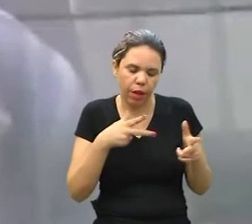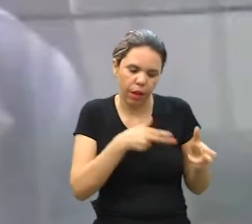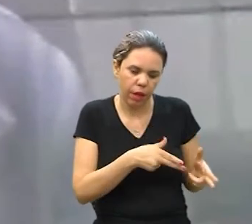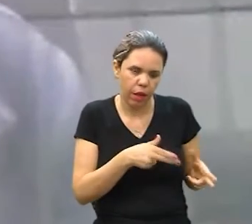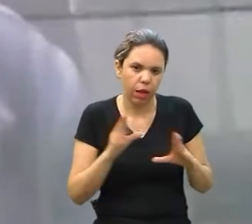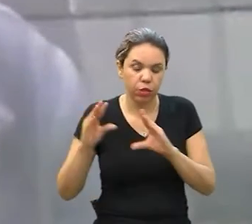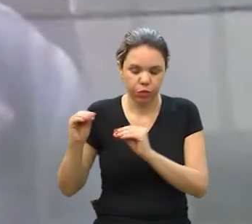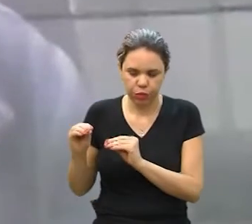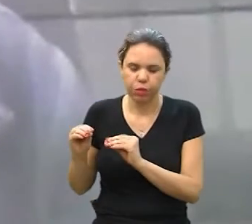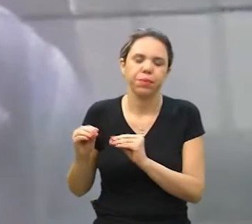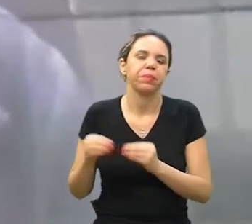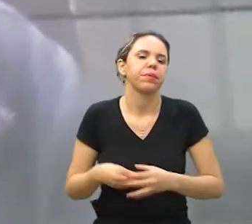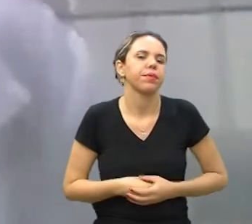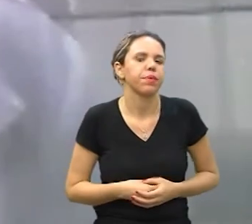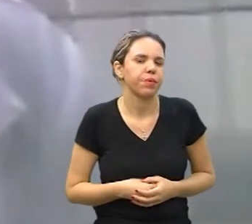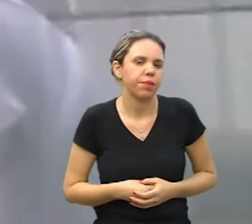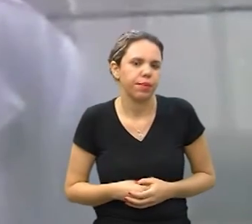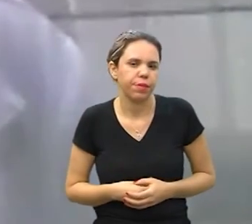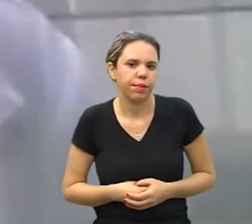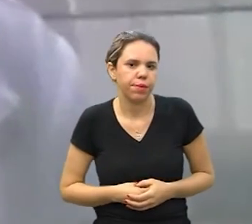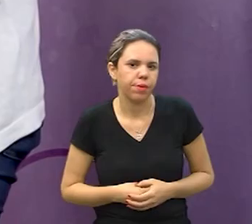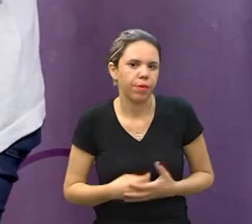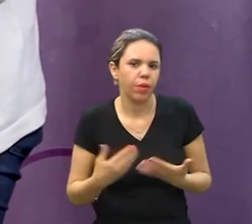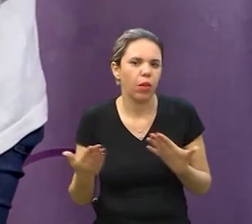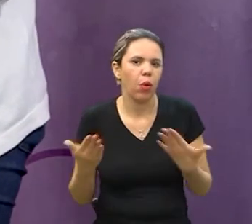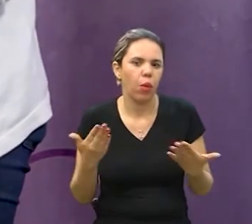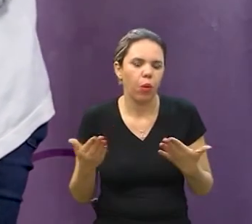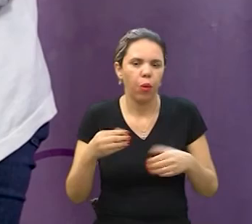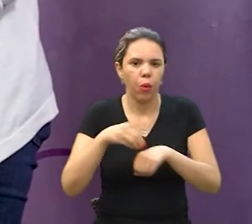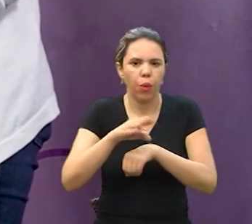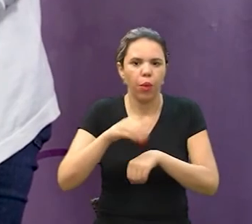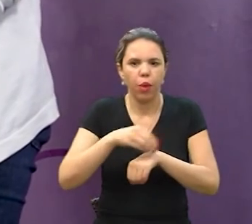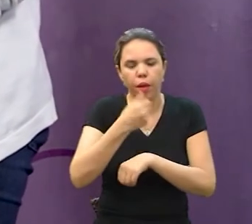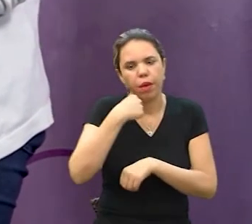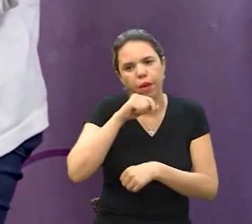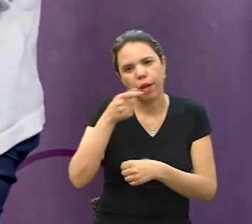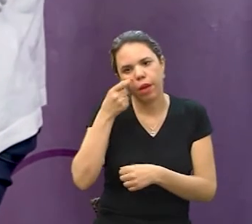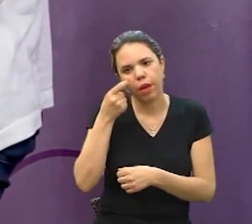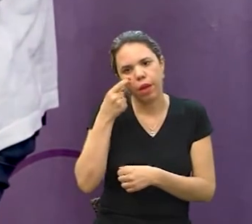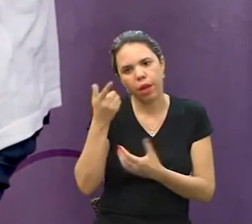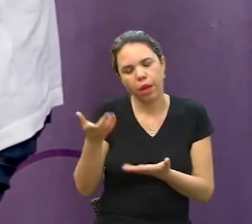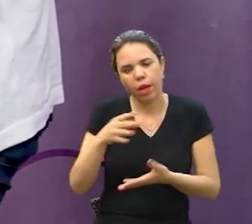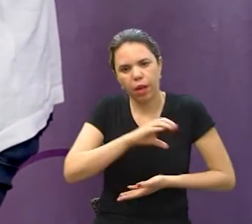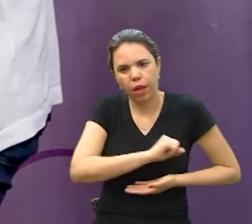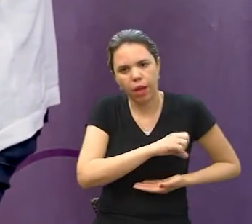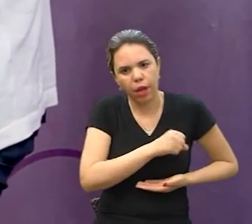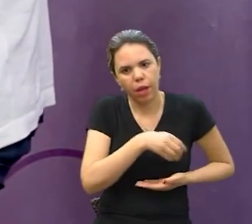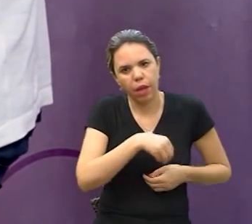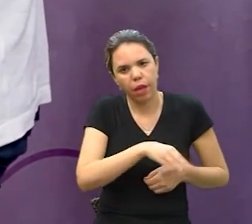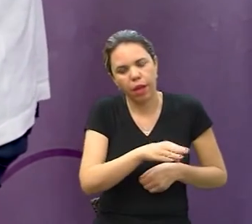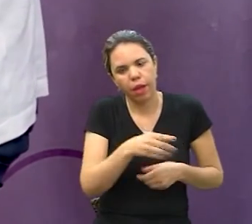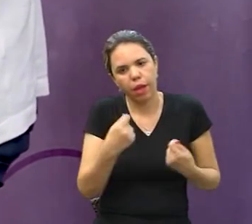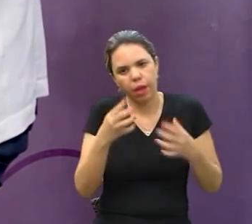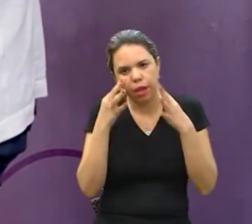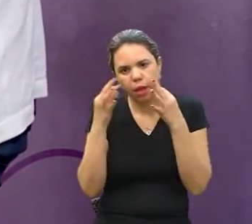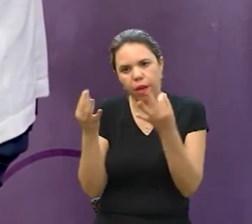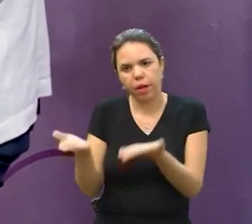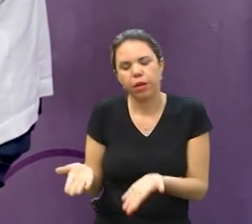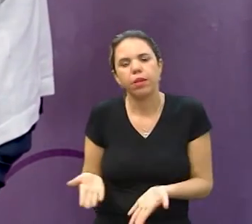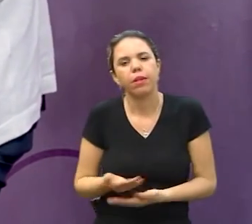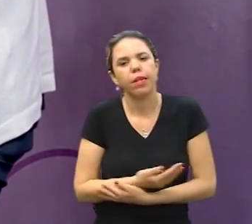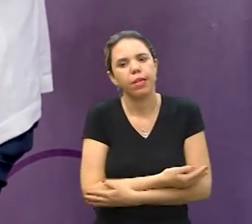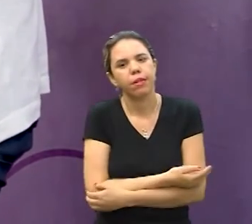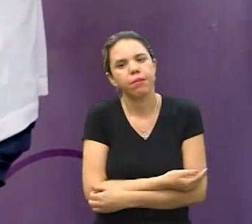precisa dormir à noite. Então, qual que é o seu recado para as mamães aí que estão amamentando?